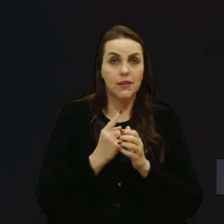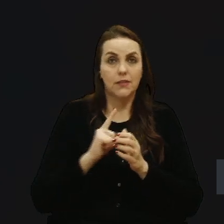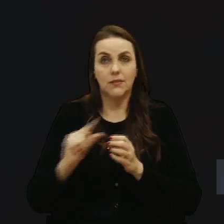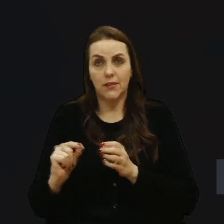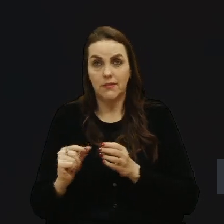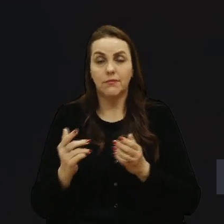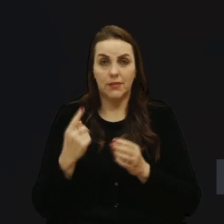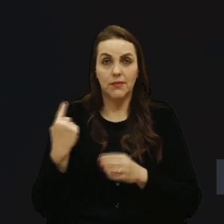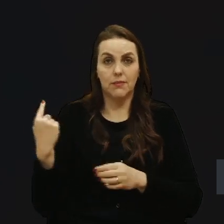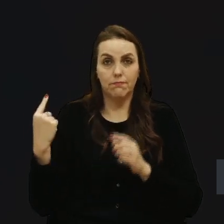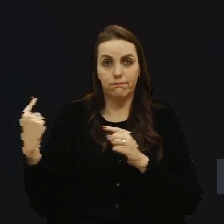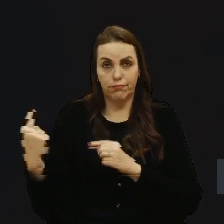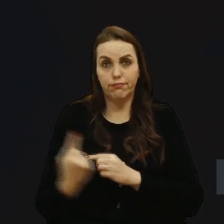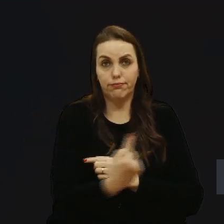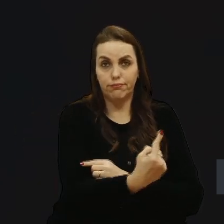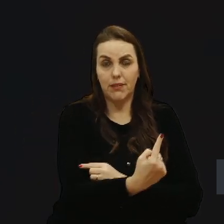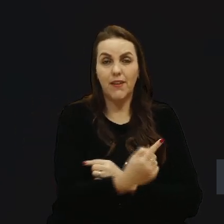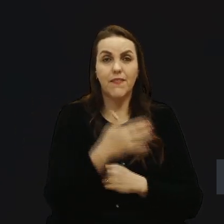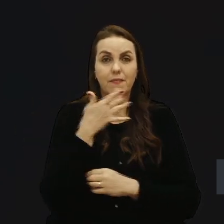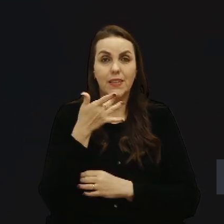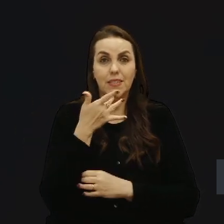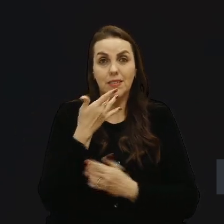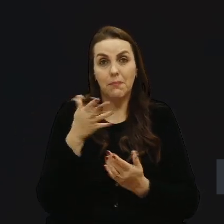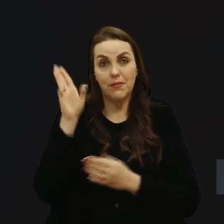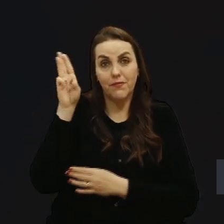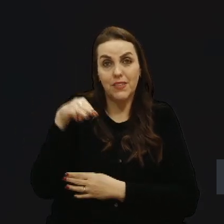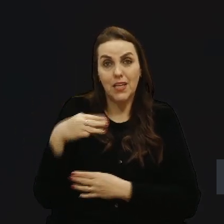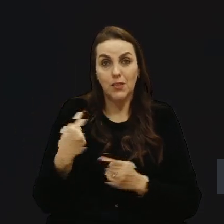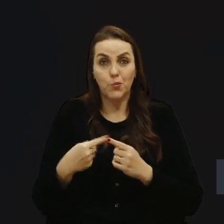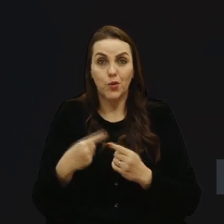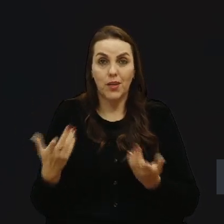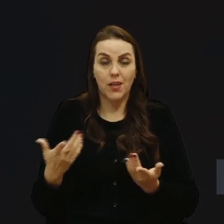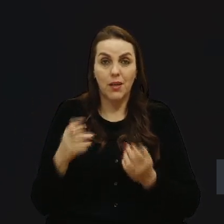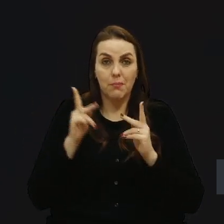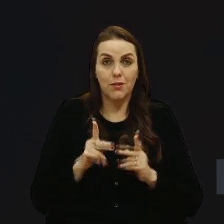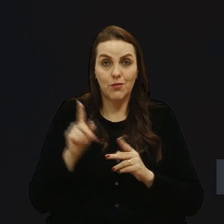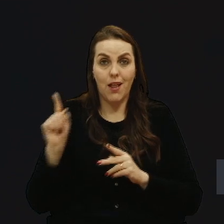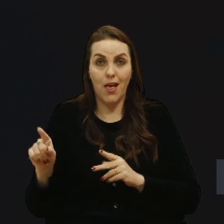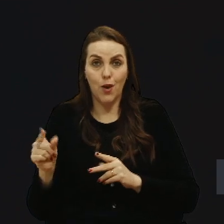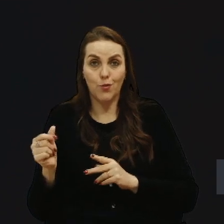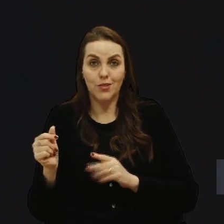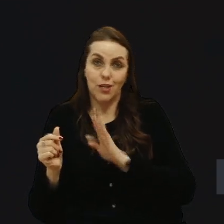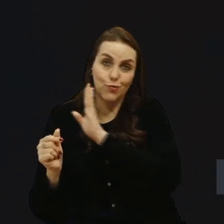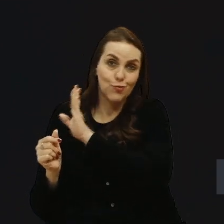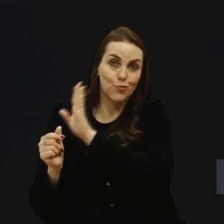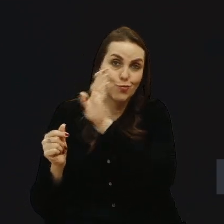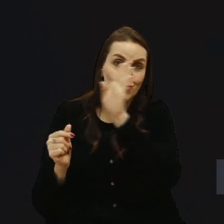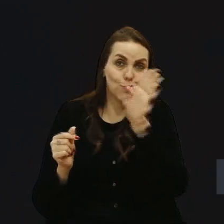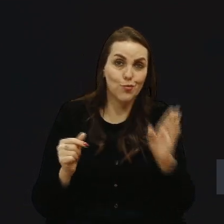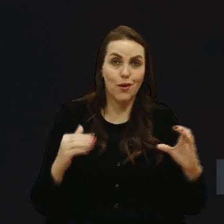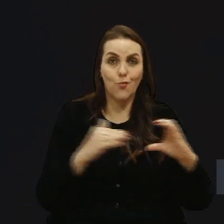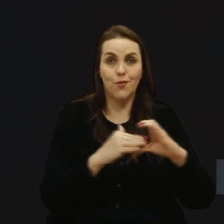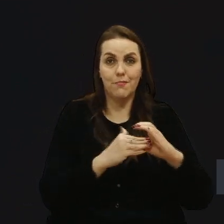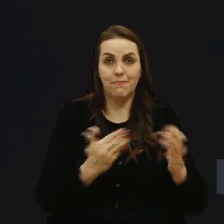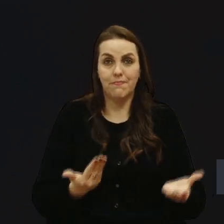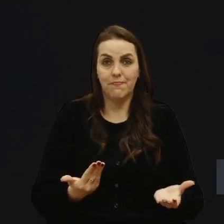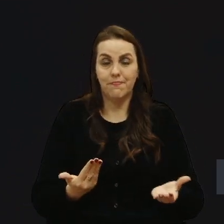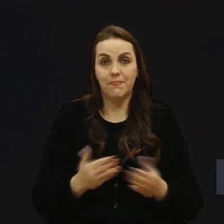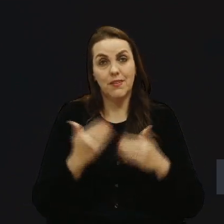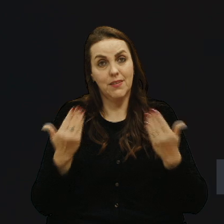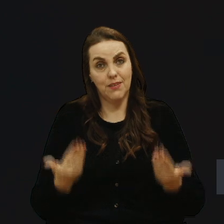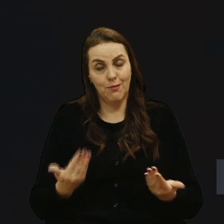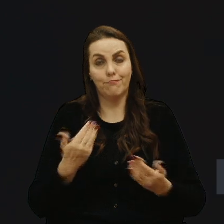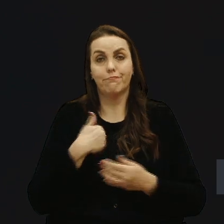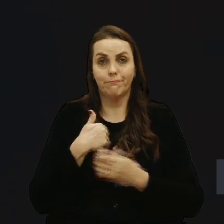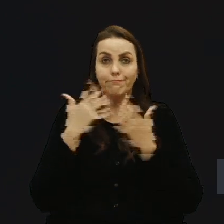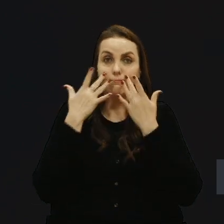E acaba facilitando muito mais que a Visate, porque querendo ou não, a pessoa pega lá e vem direto até aqui, né? Então, isso me chamou a